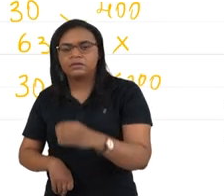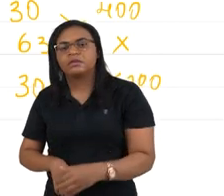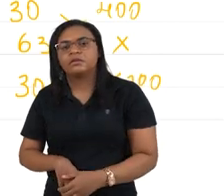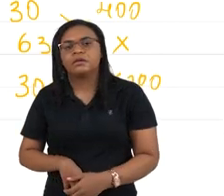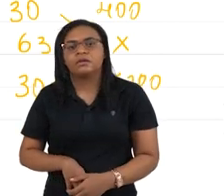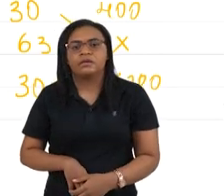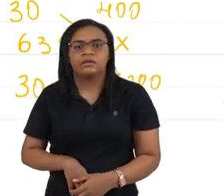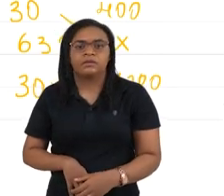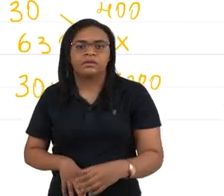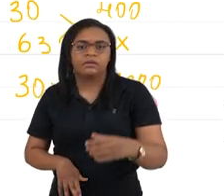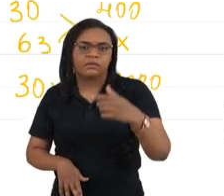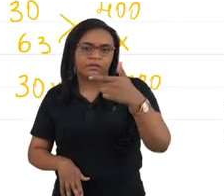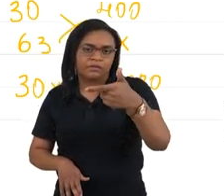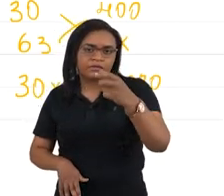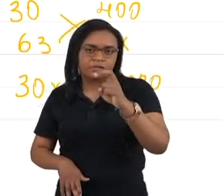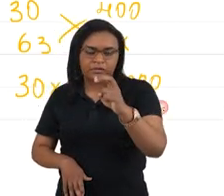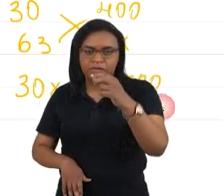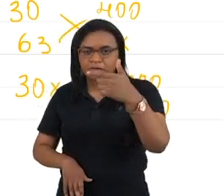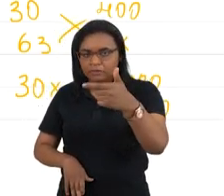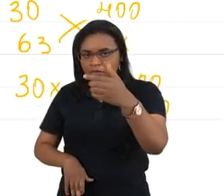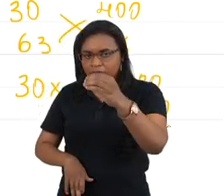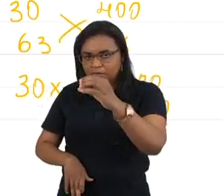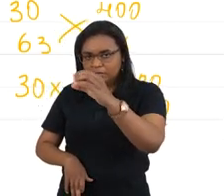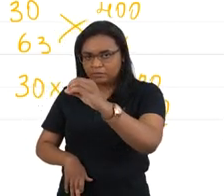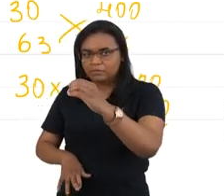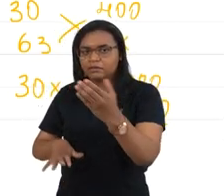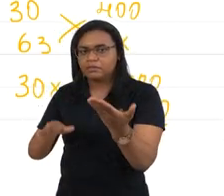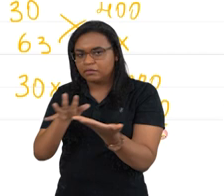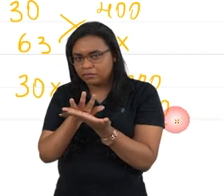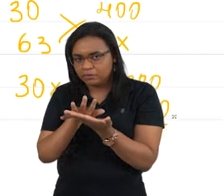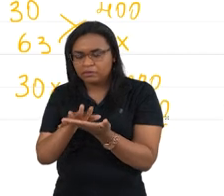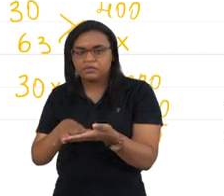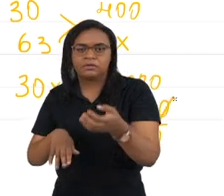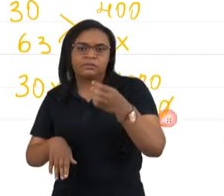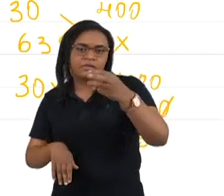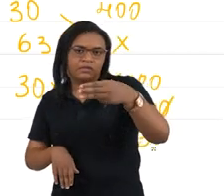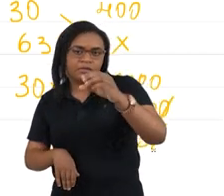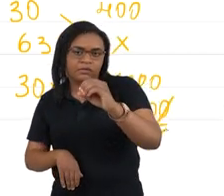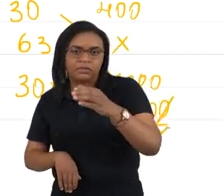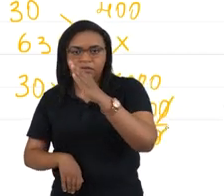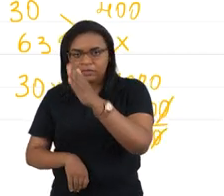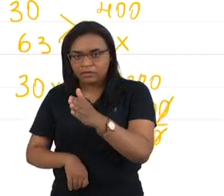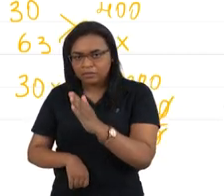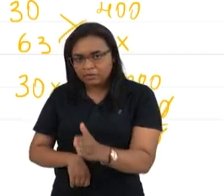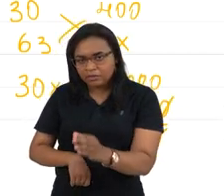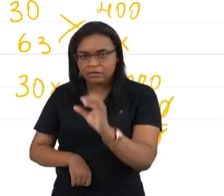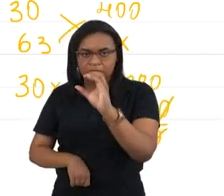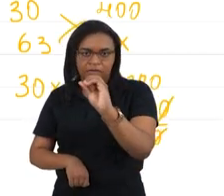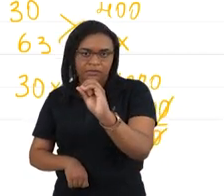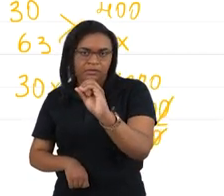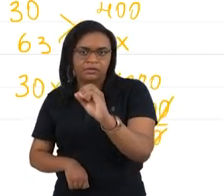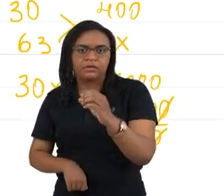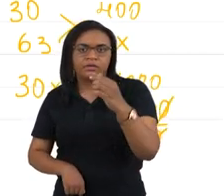Portanto, x é igual a 25.200 dividido por 30. Tira um zero aqui, tira um aqui.